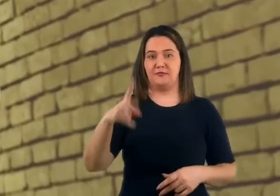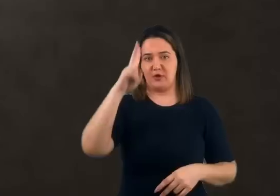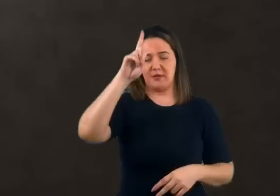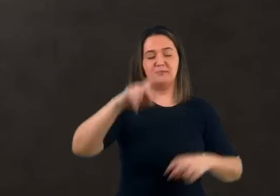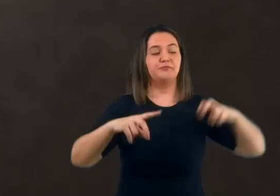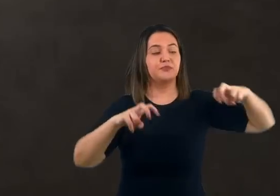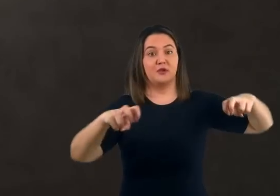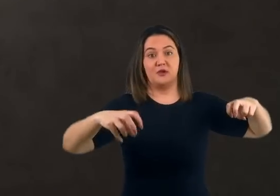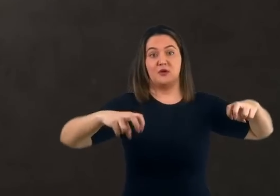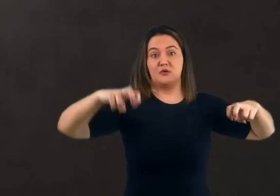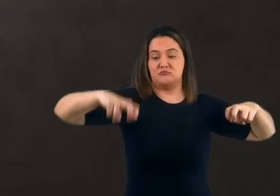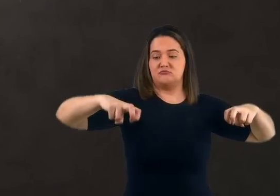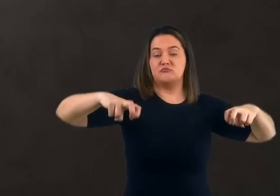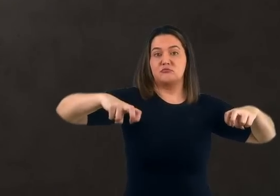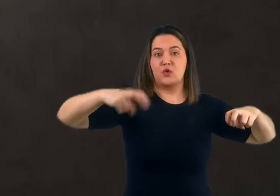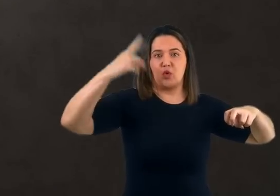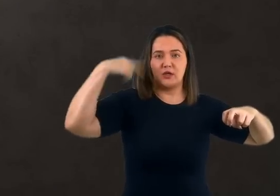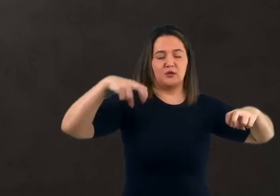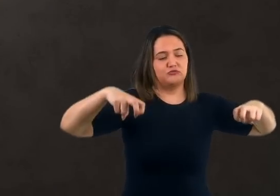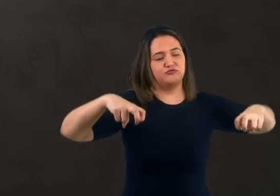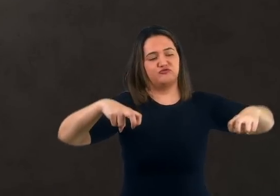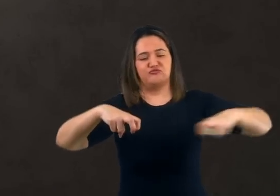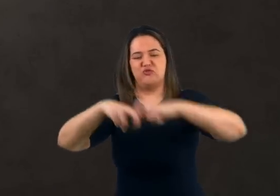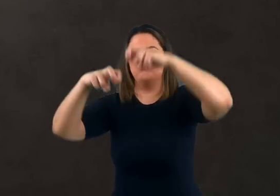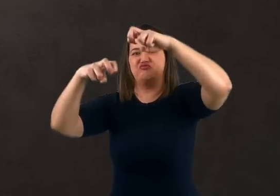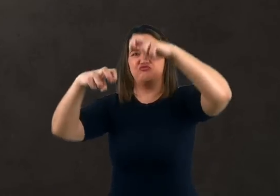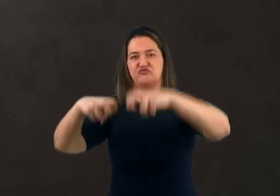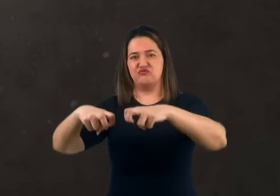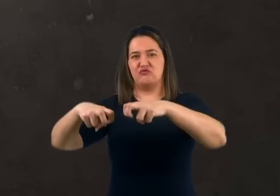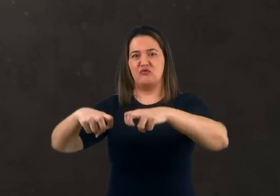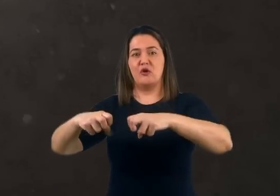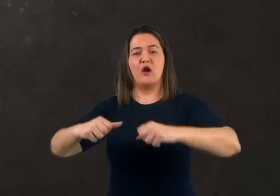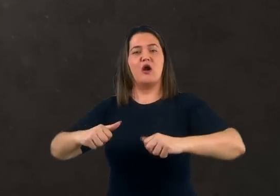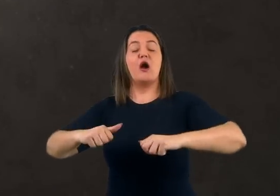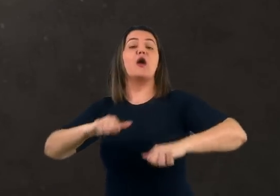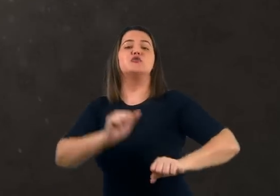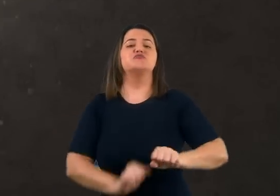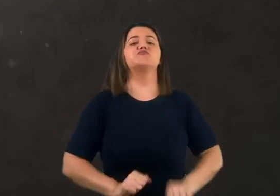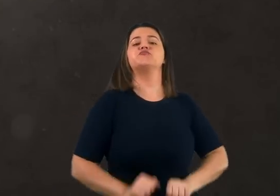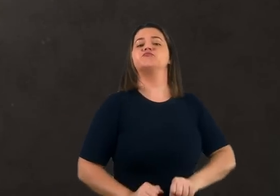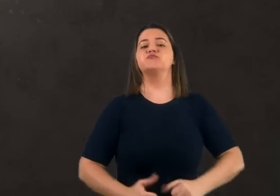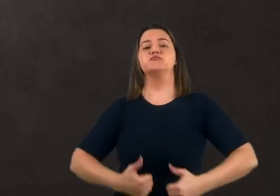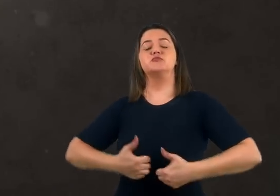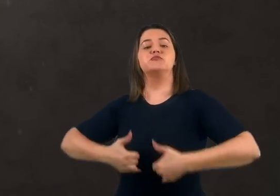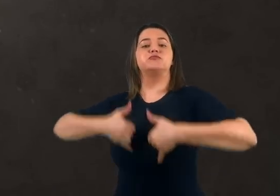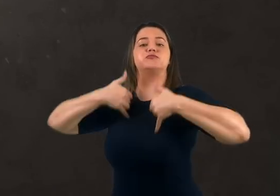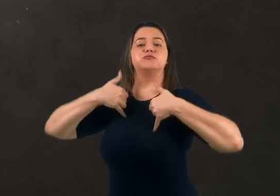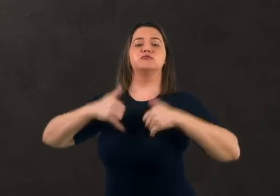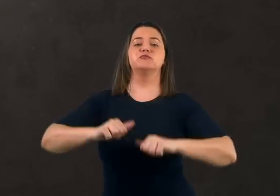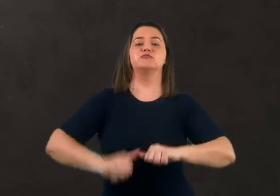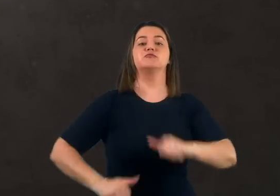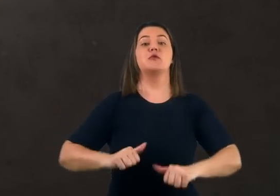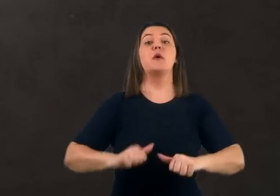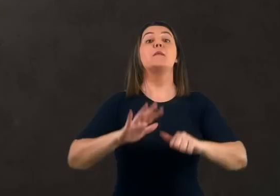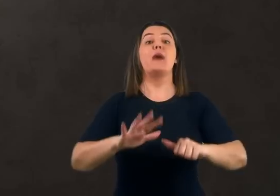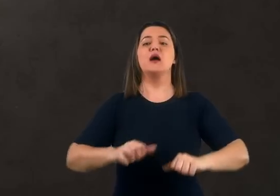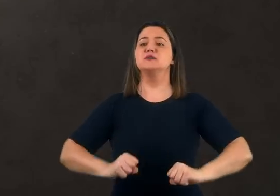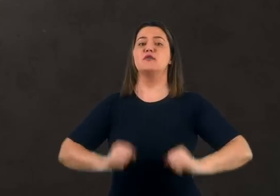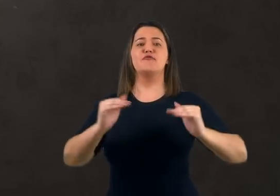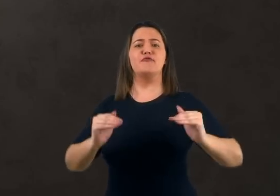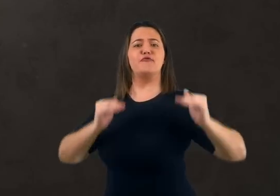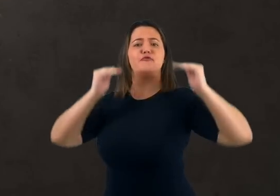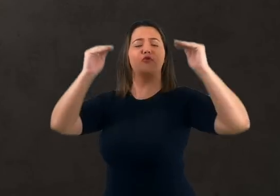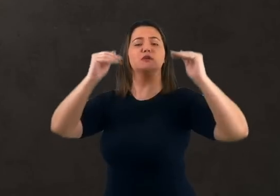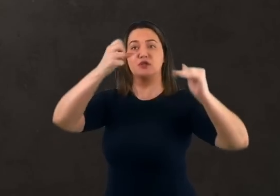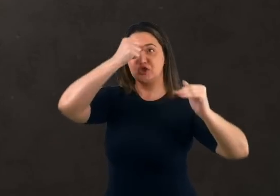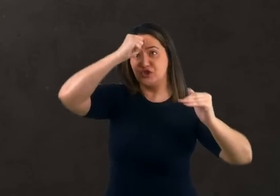vamos lá. Na Bíblia diz assim: o bode tornou-se muito grande, mas no auge da sua força, o seu grande chifre